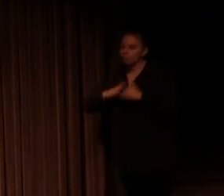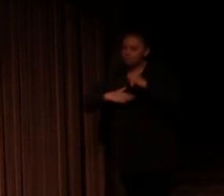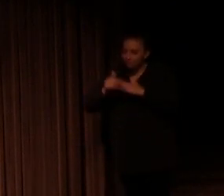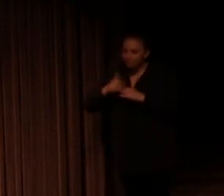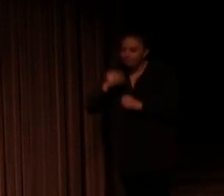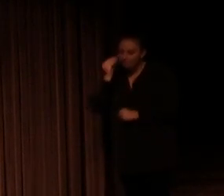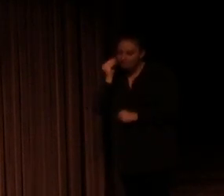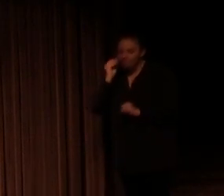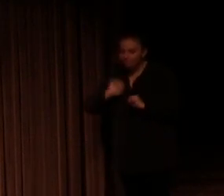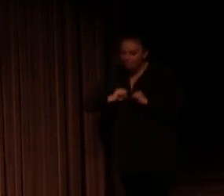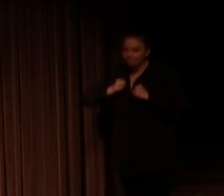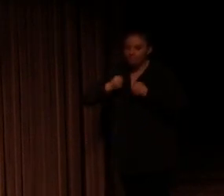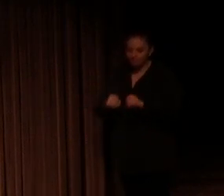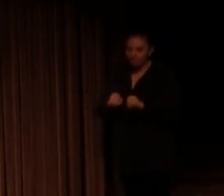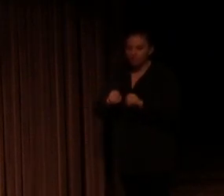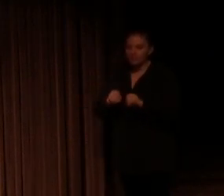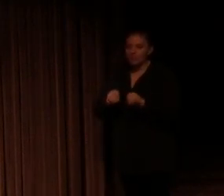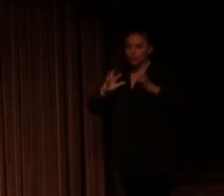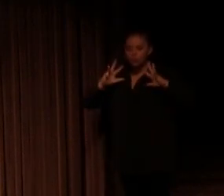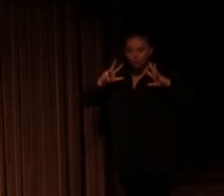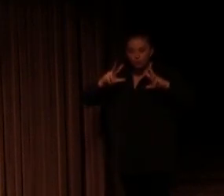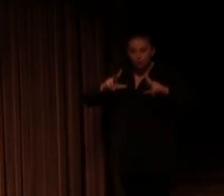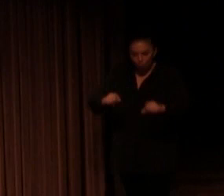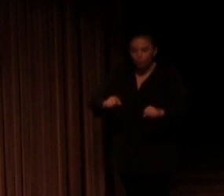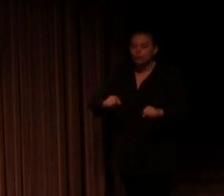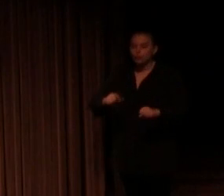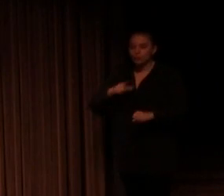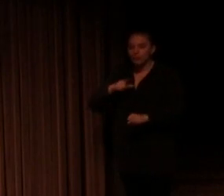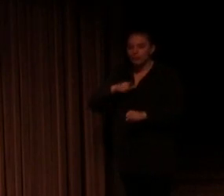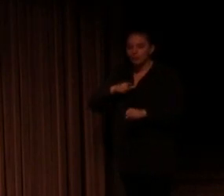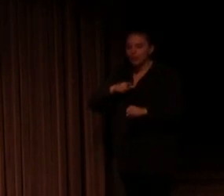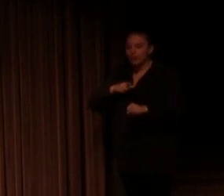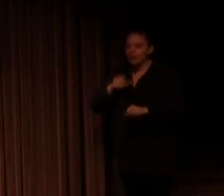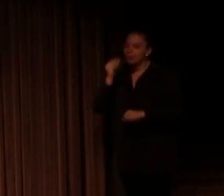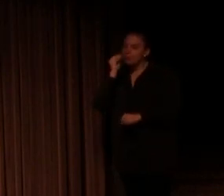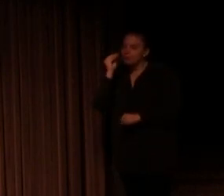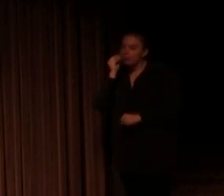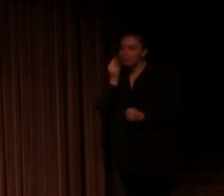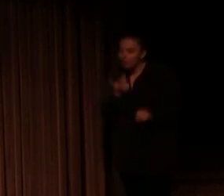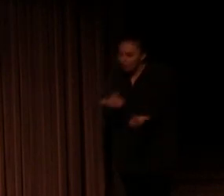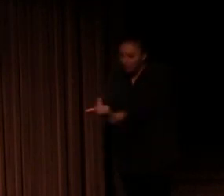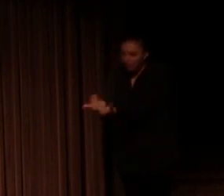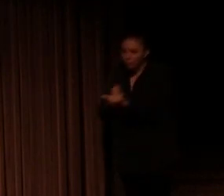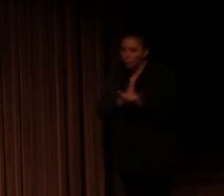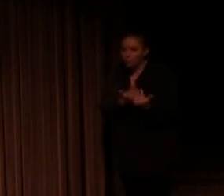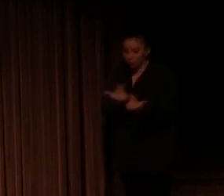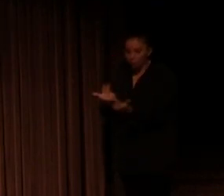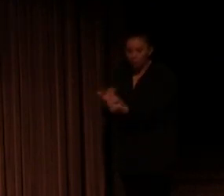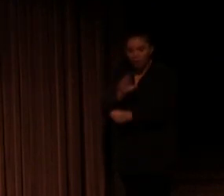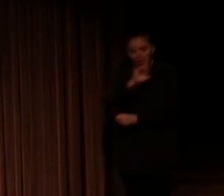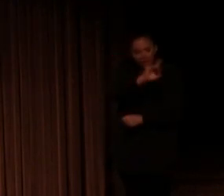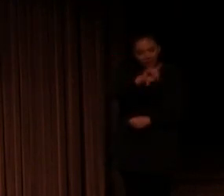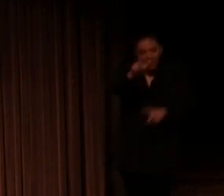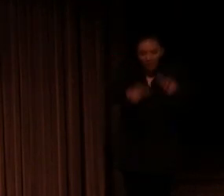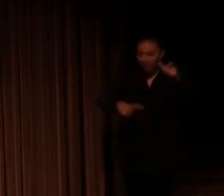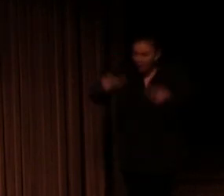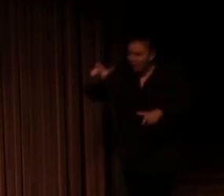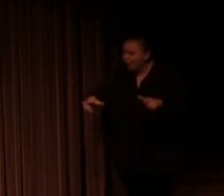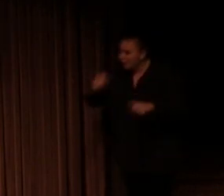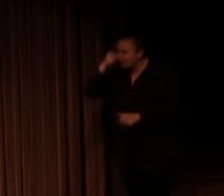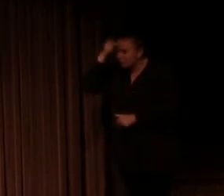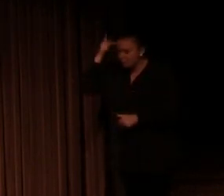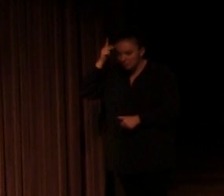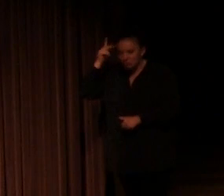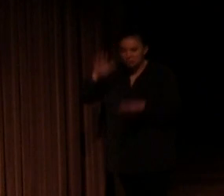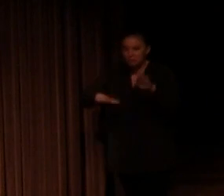todos as mesmas oportunidades e depois é claro que cada um de acordo com o seu talento com a sua dedicação com o seu esforço